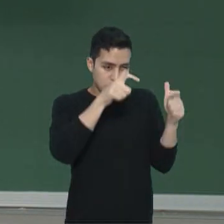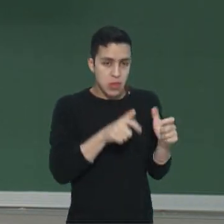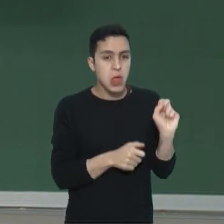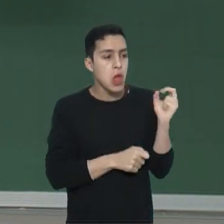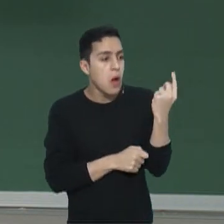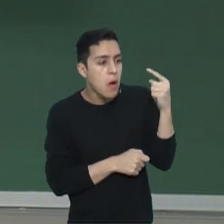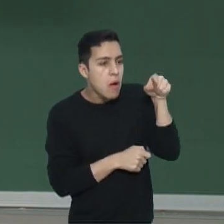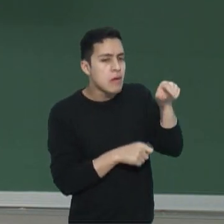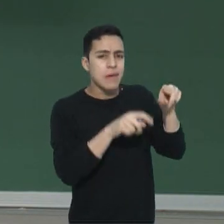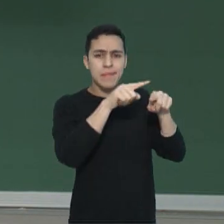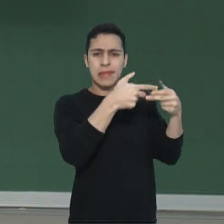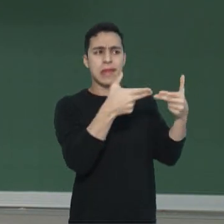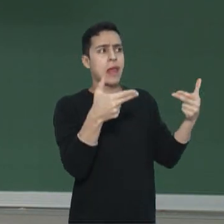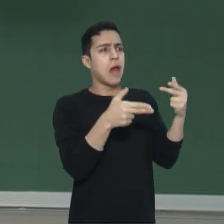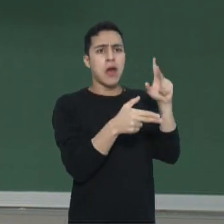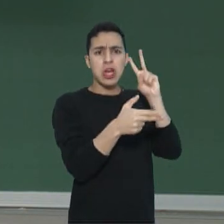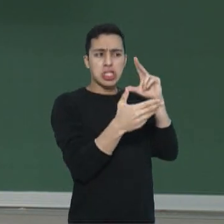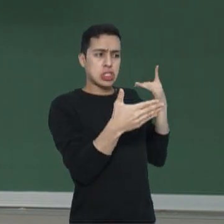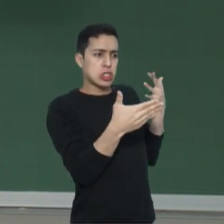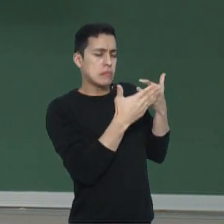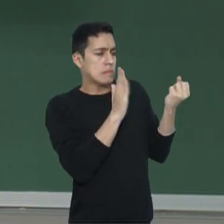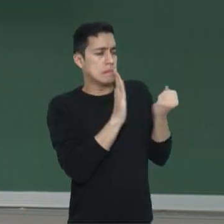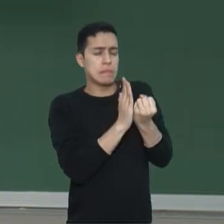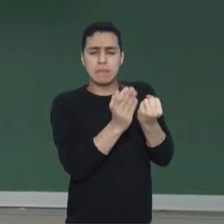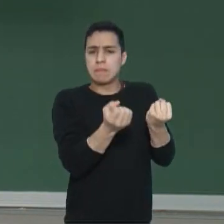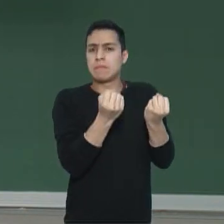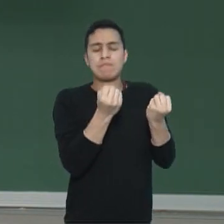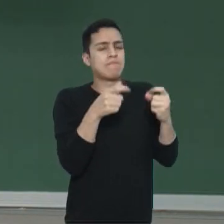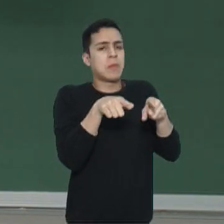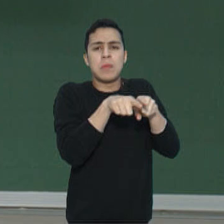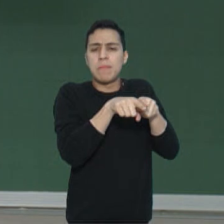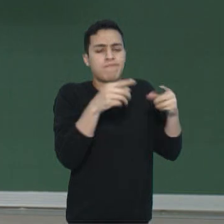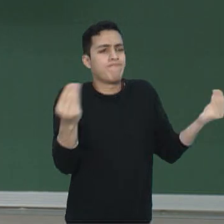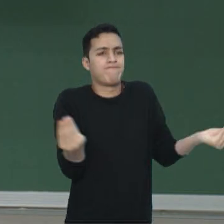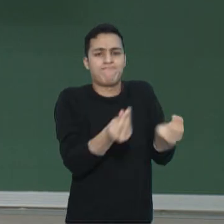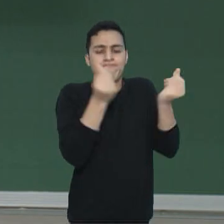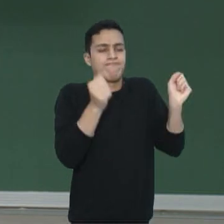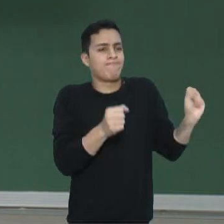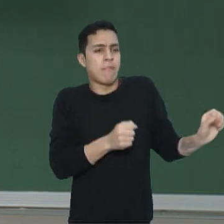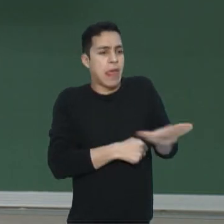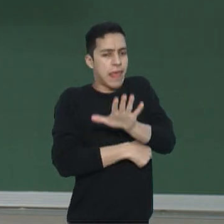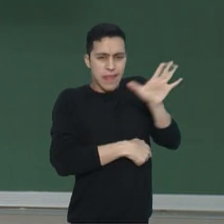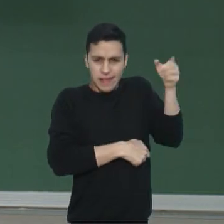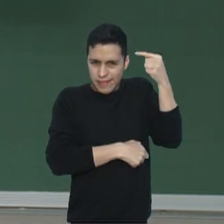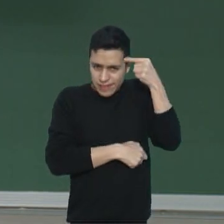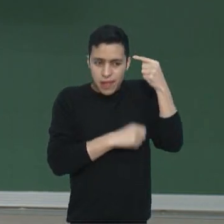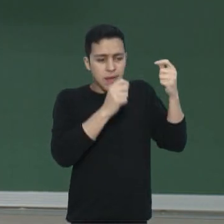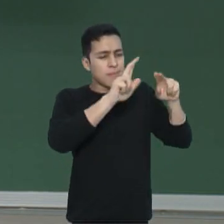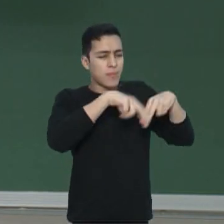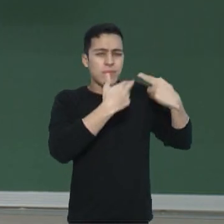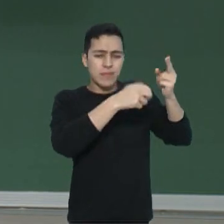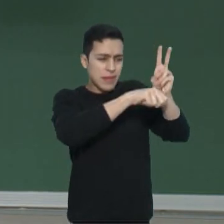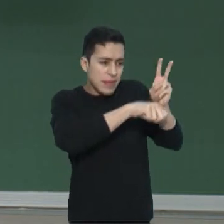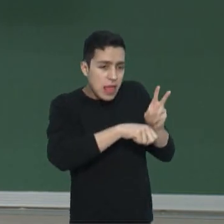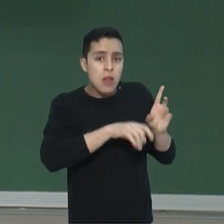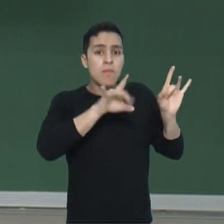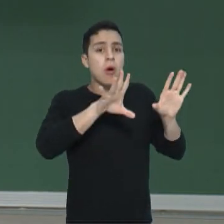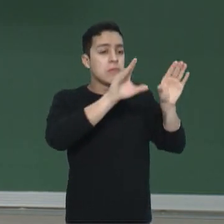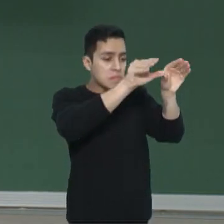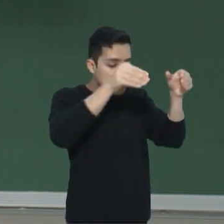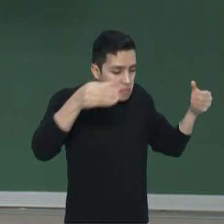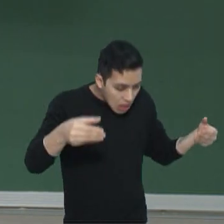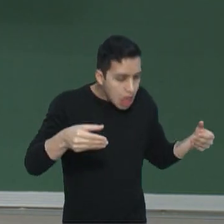valor histórico, também não pode ser retirado, só deve ser consultado. Precisa ter um zelo sobre alguns materiais,